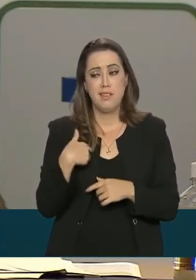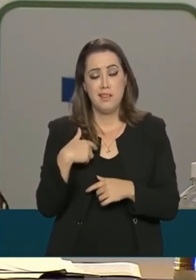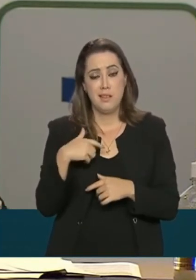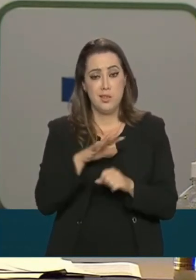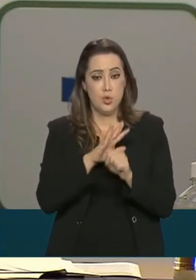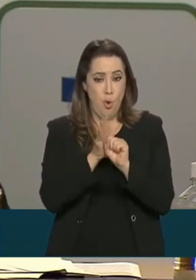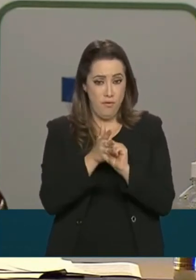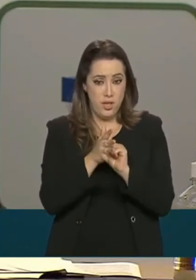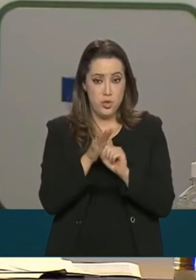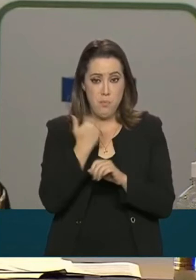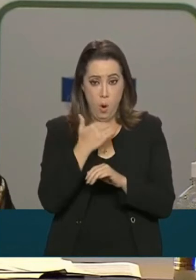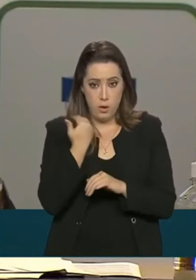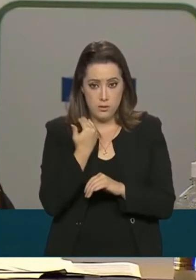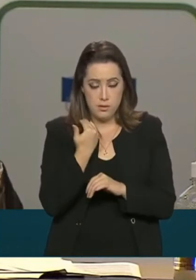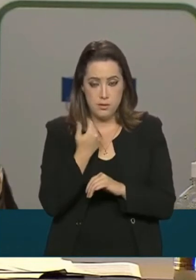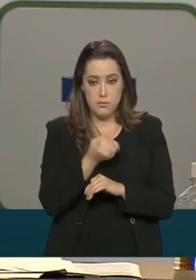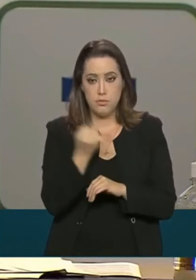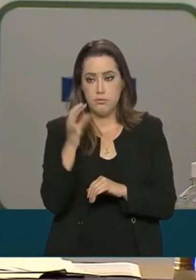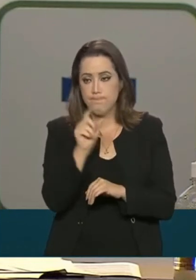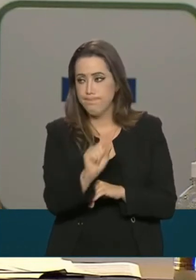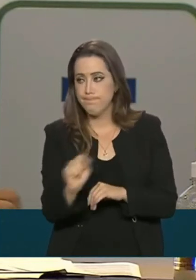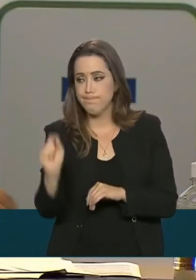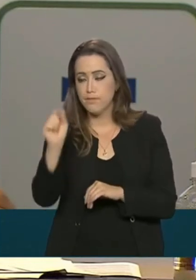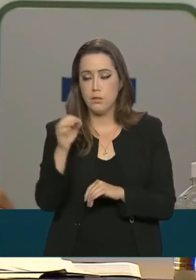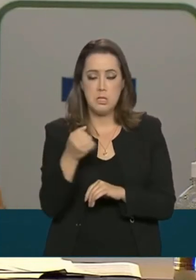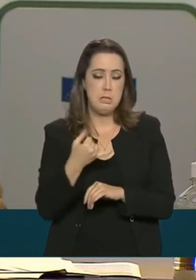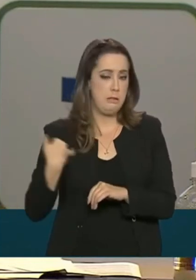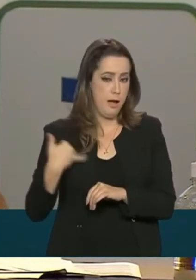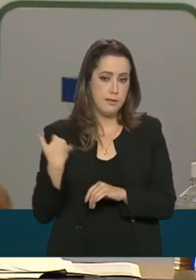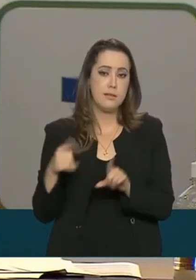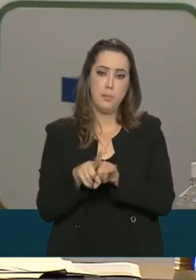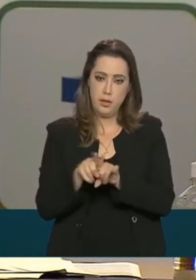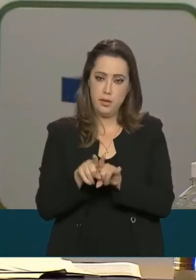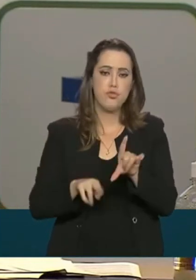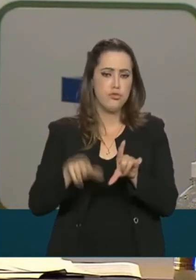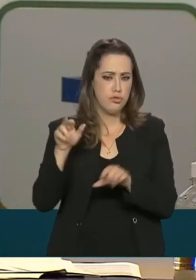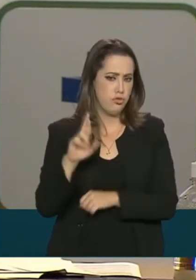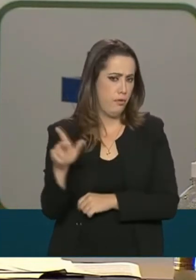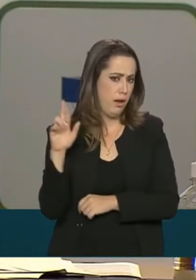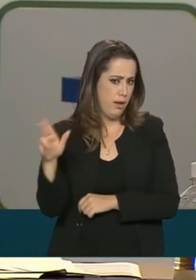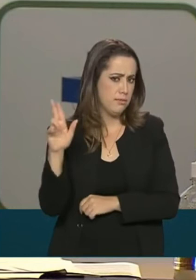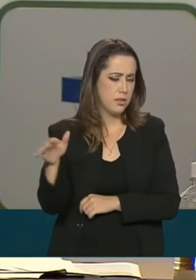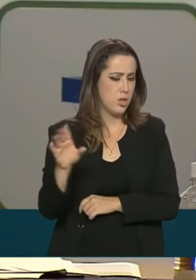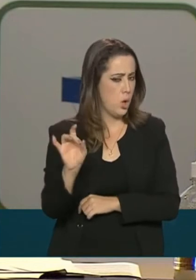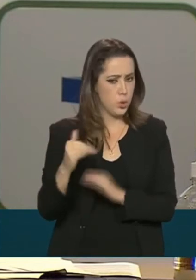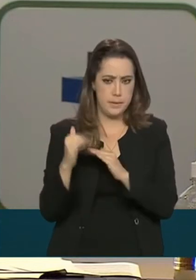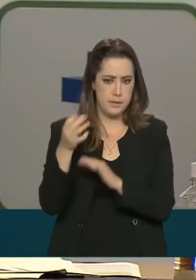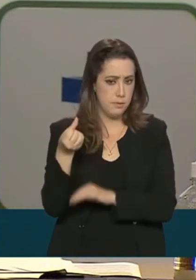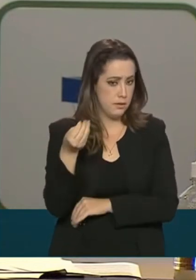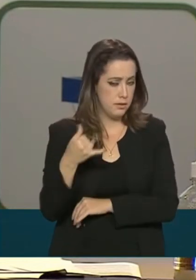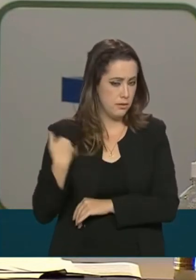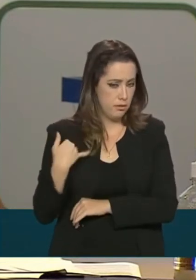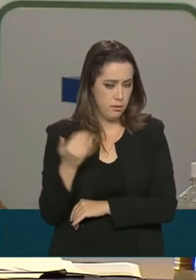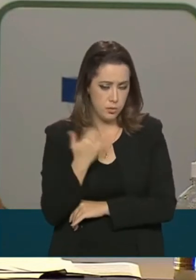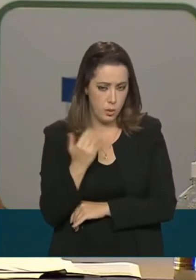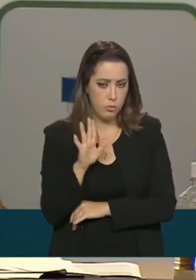Covid nos diversos intervalos etários, né? 58% desses pacientes que foram a